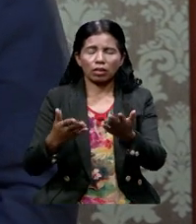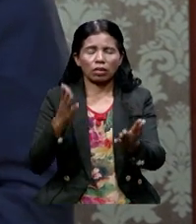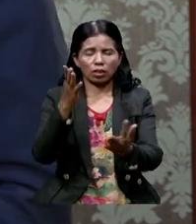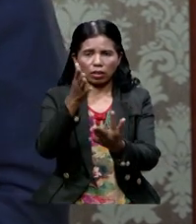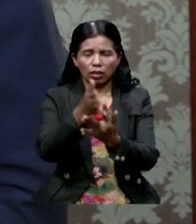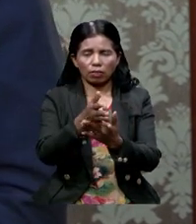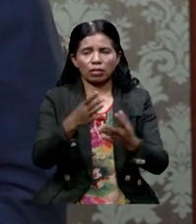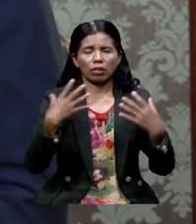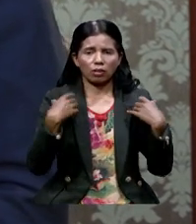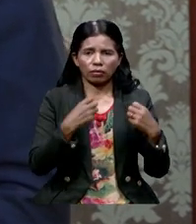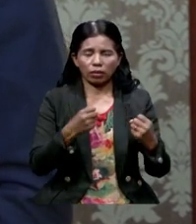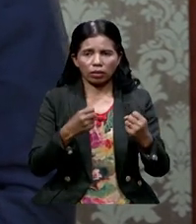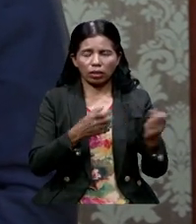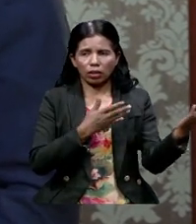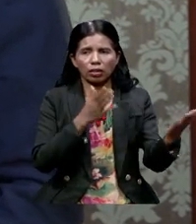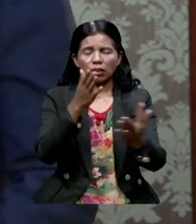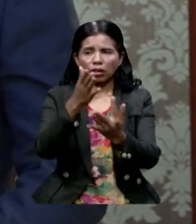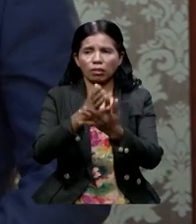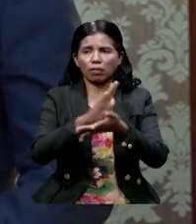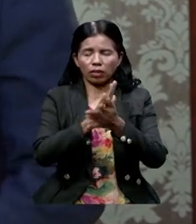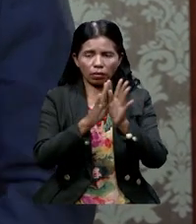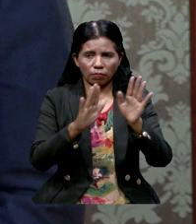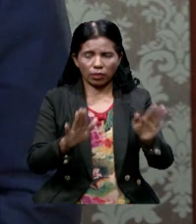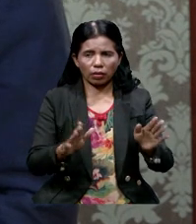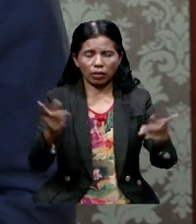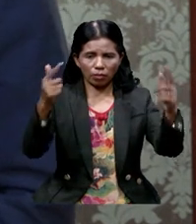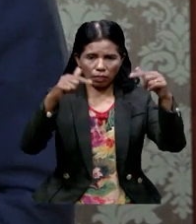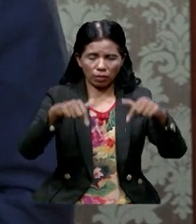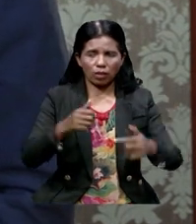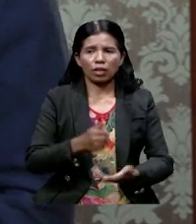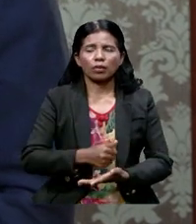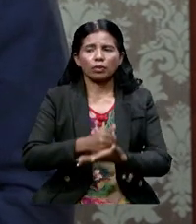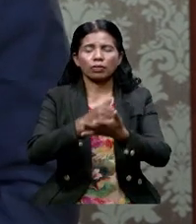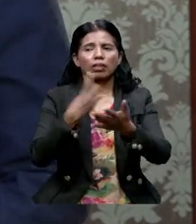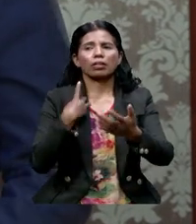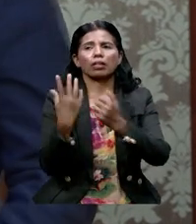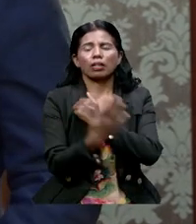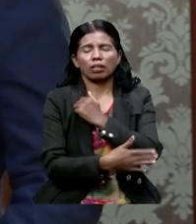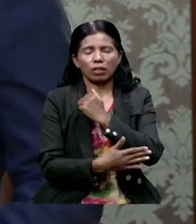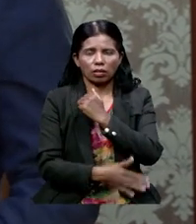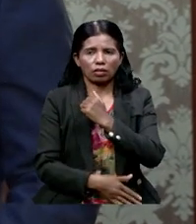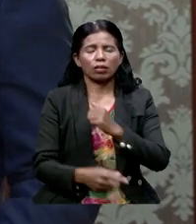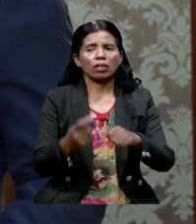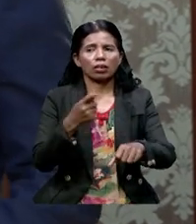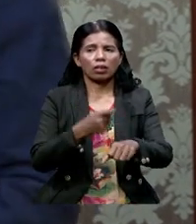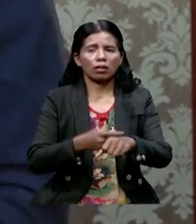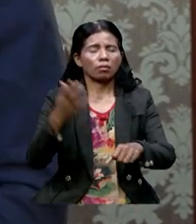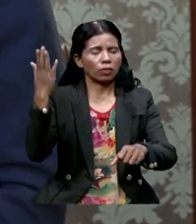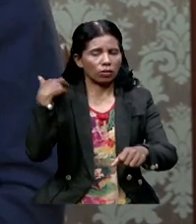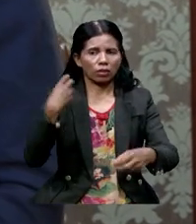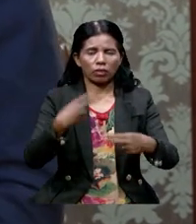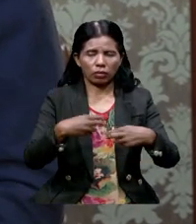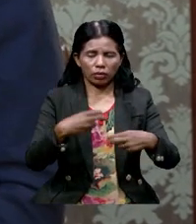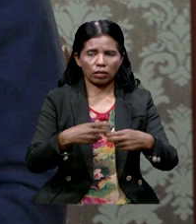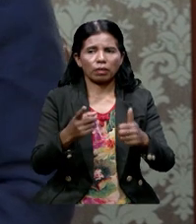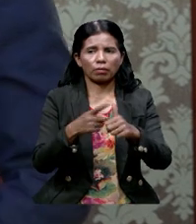contingência de paz, mas ajuda Ita a Rain e a fase na Vemaca difícil, fase